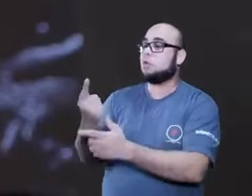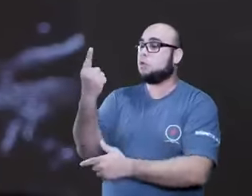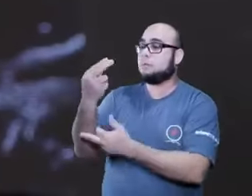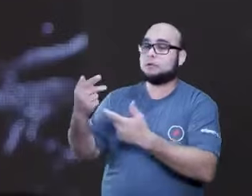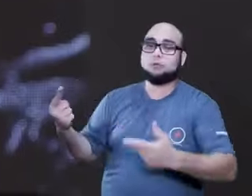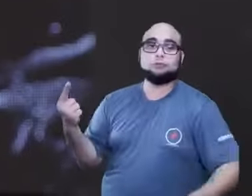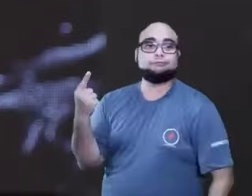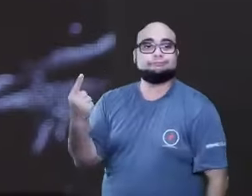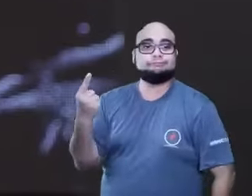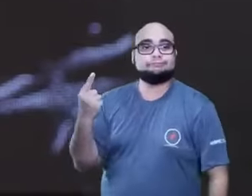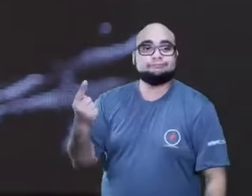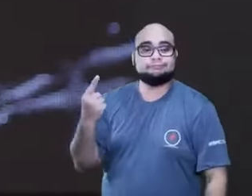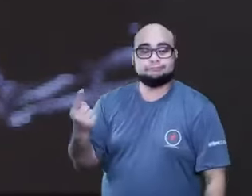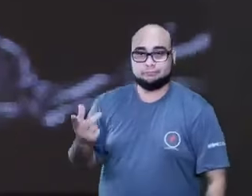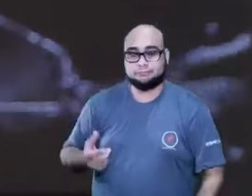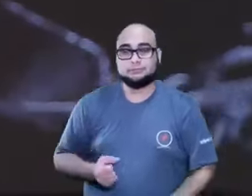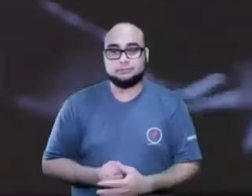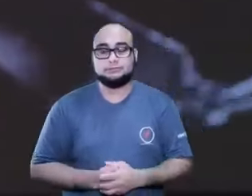falta